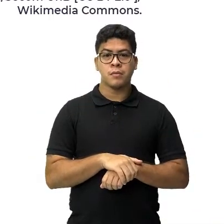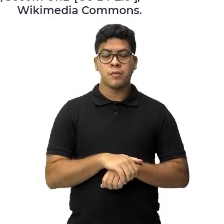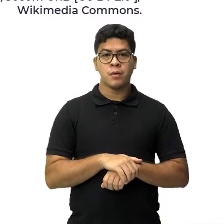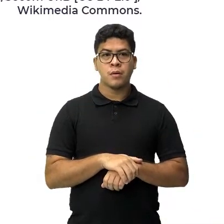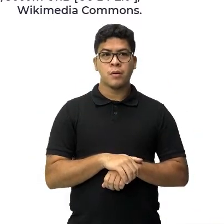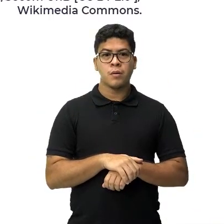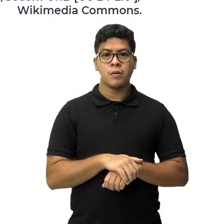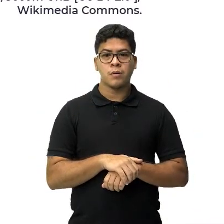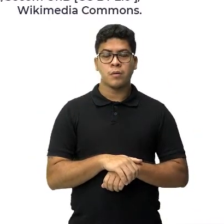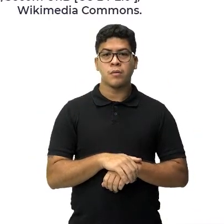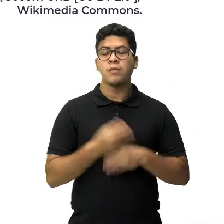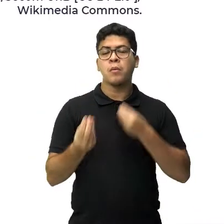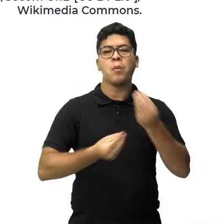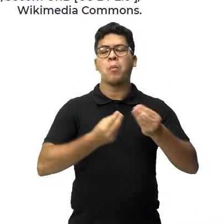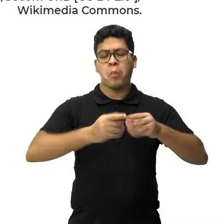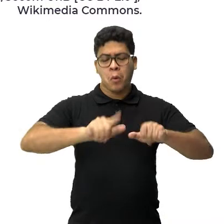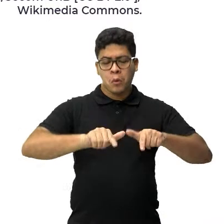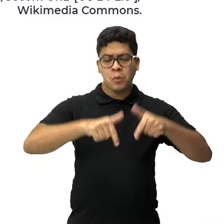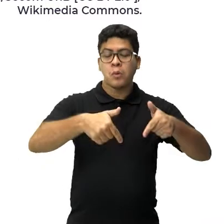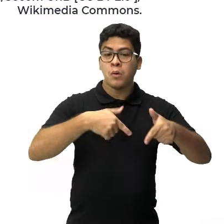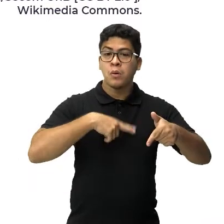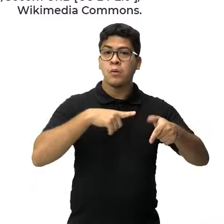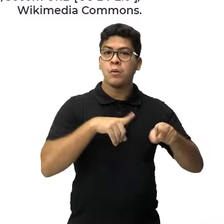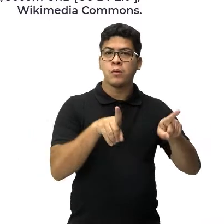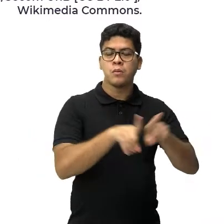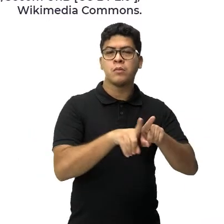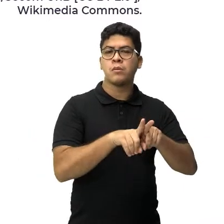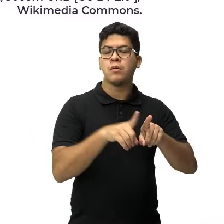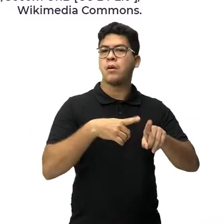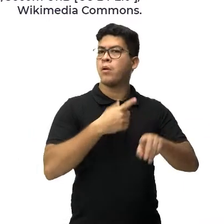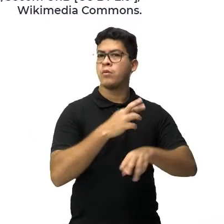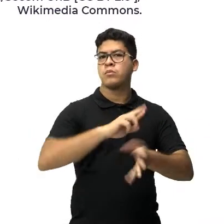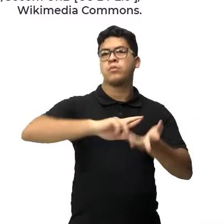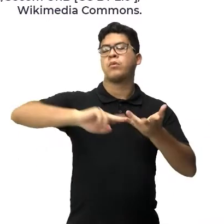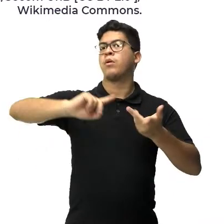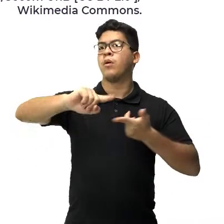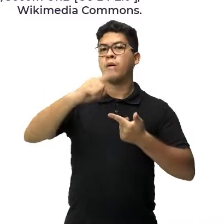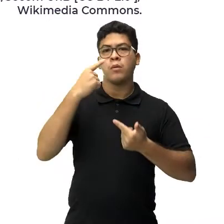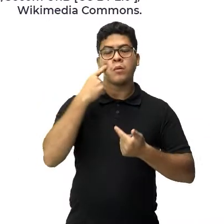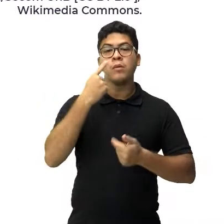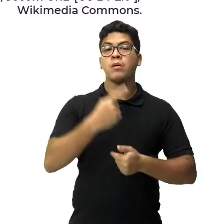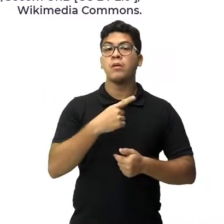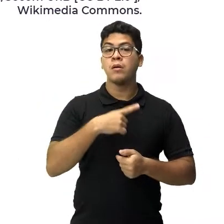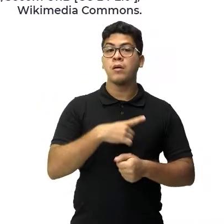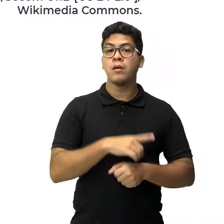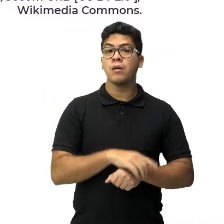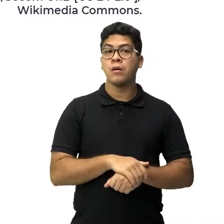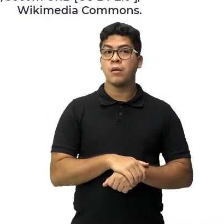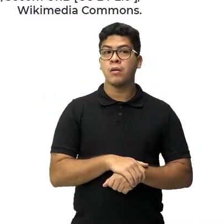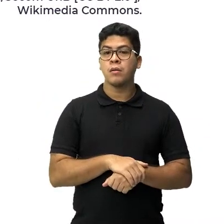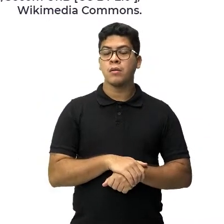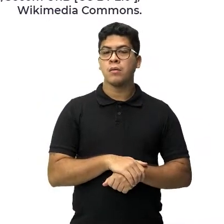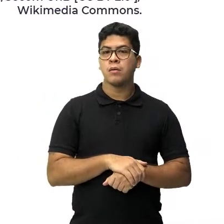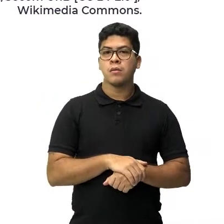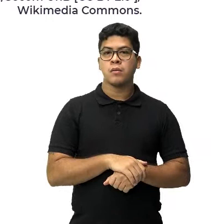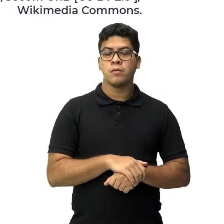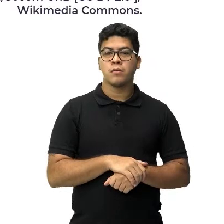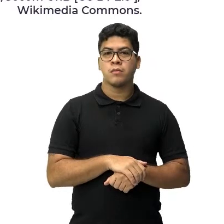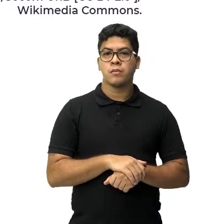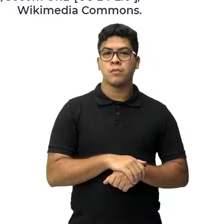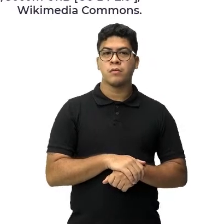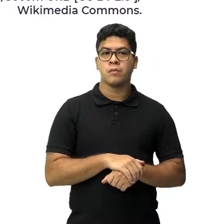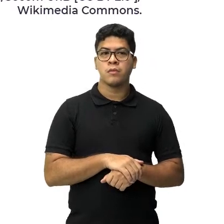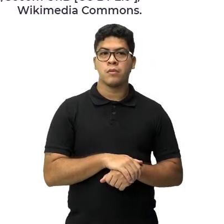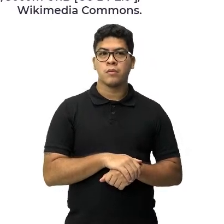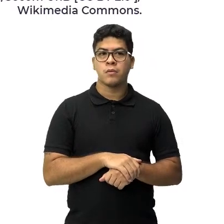estigmatizados, provocam impactos diferenciados em contextos socioculturais diferenciados.